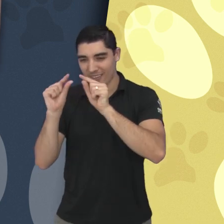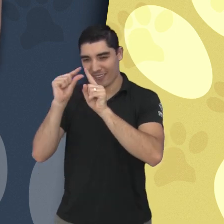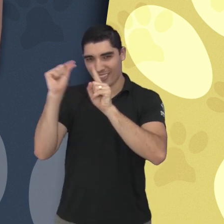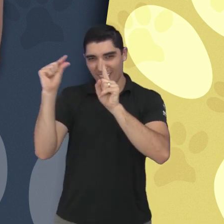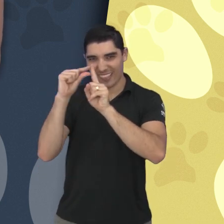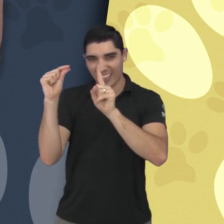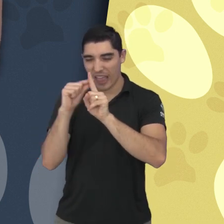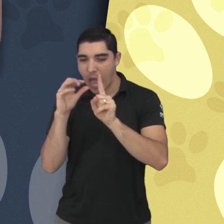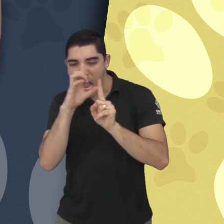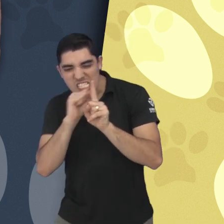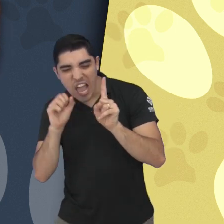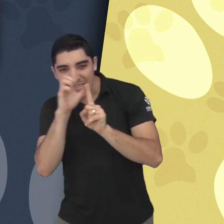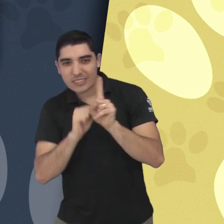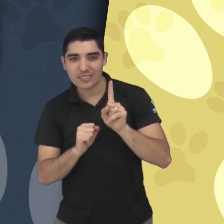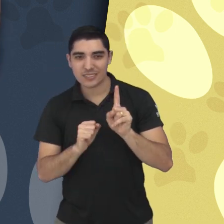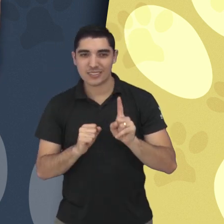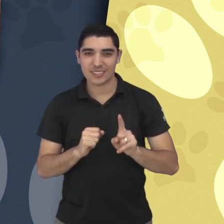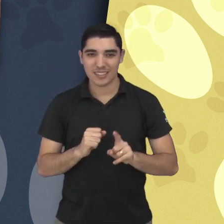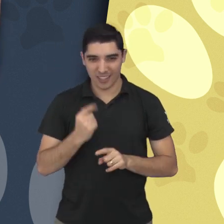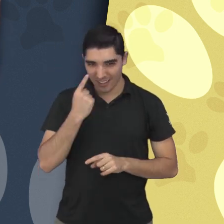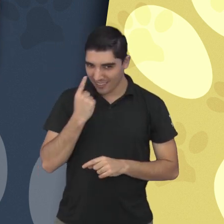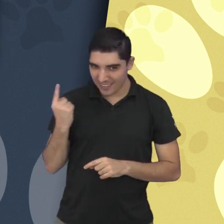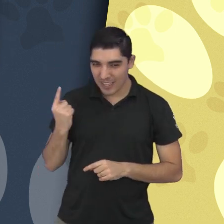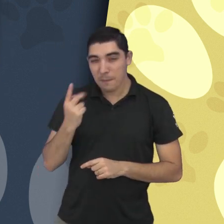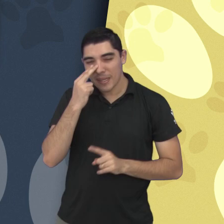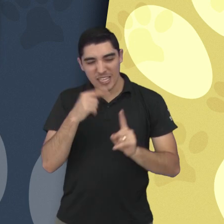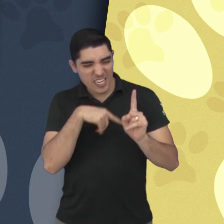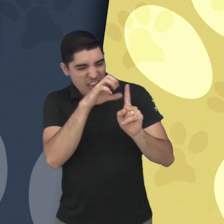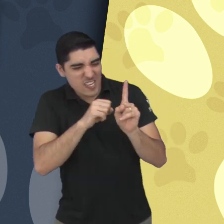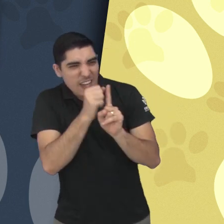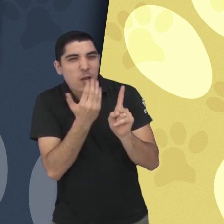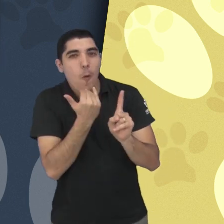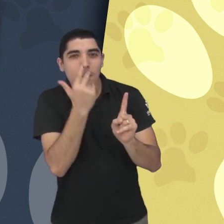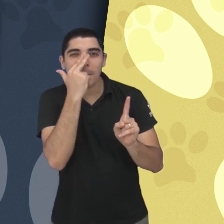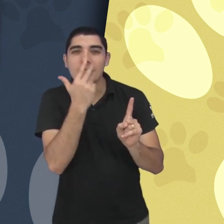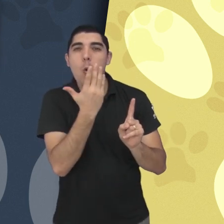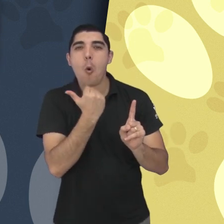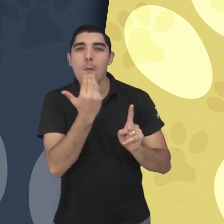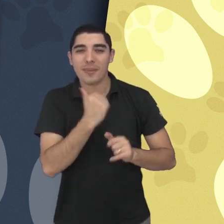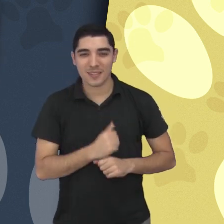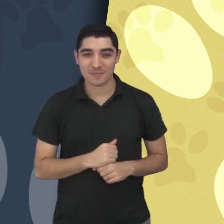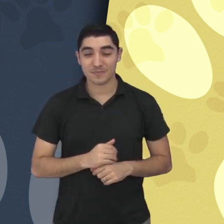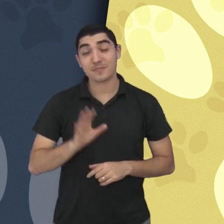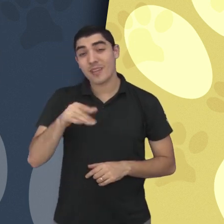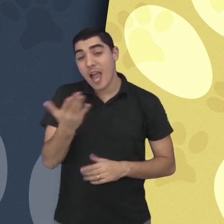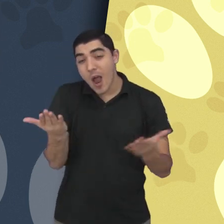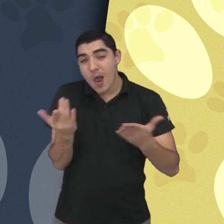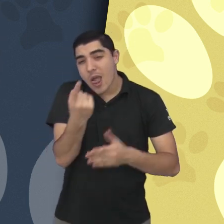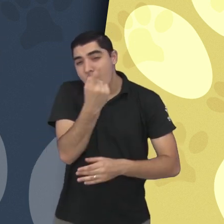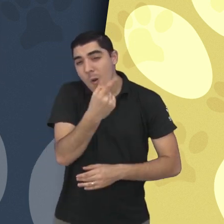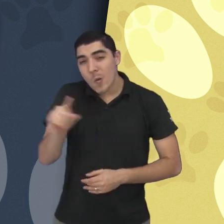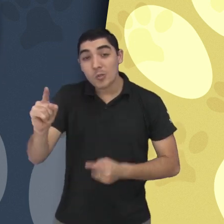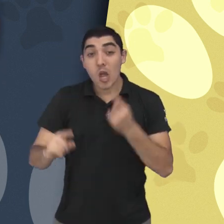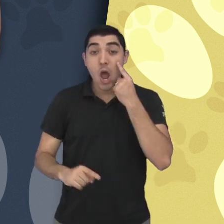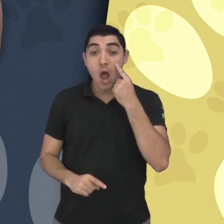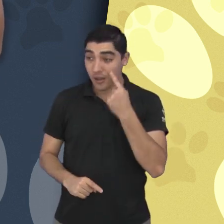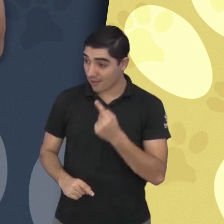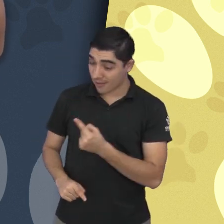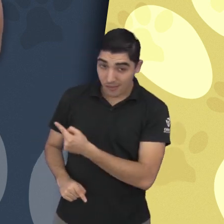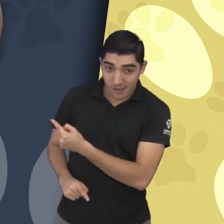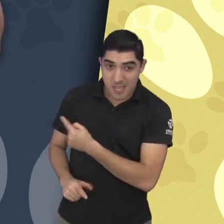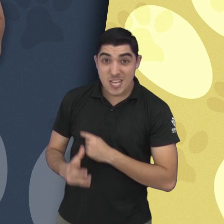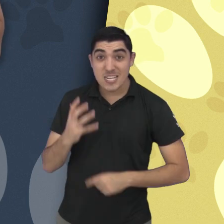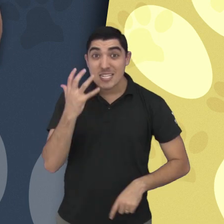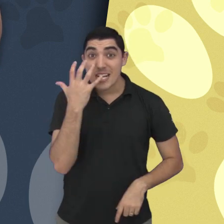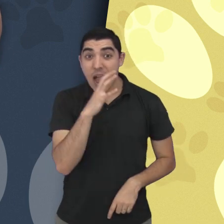escova, né? A impressão que dá é que ela tá tentando lanchar a escova mesmo. Enfim, para fechar, o cachorrão que